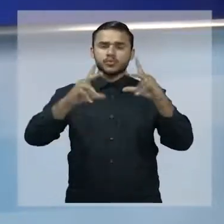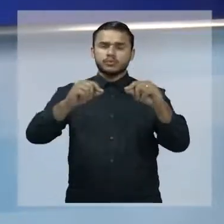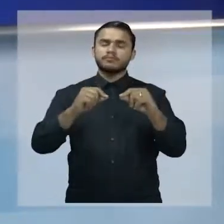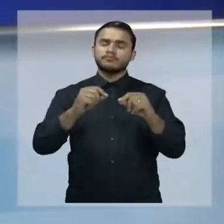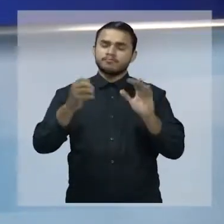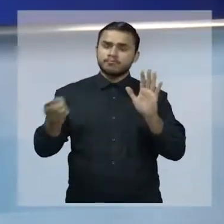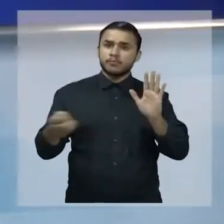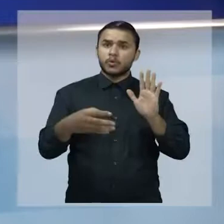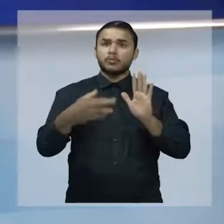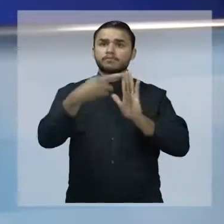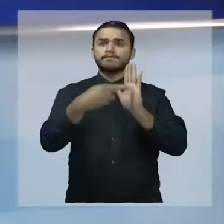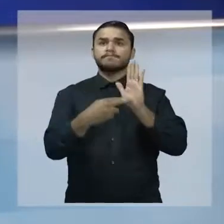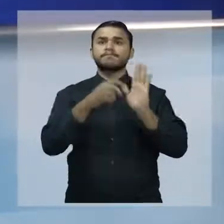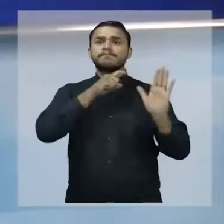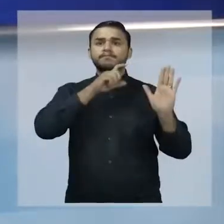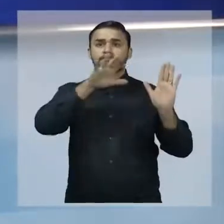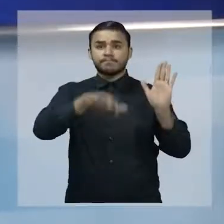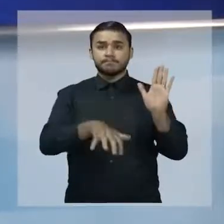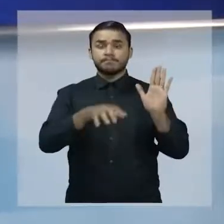nova reforma tributária,